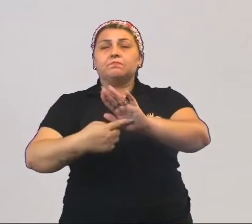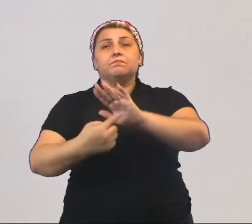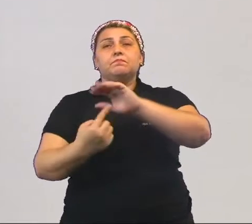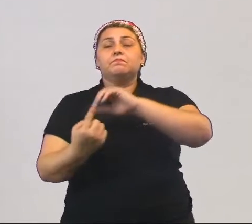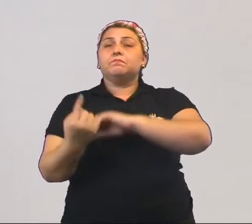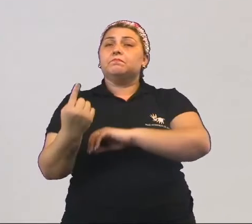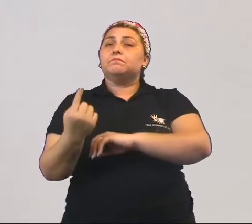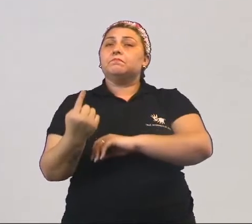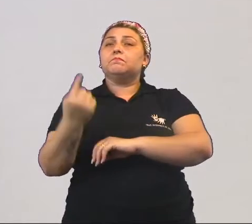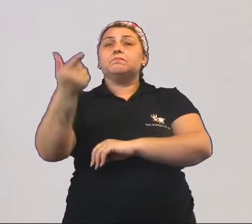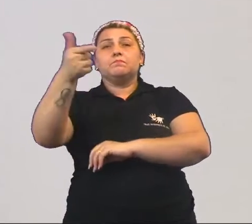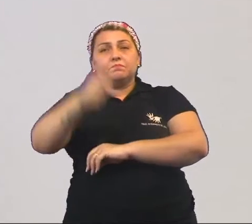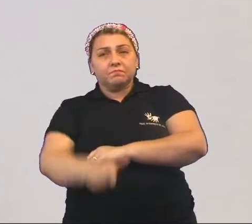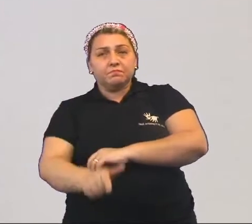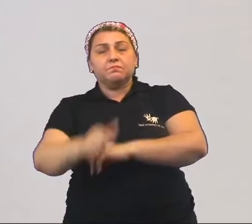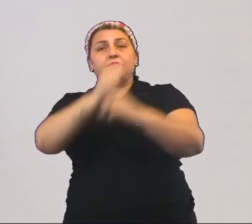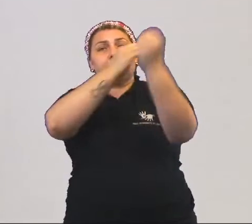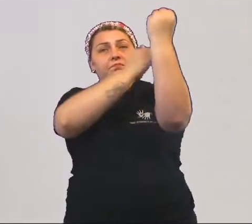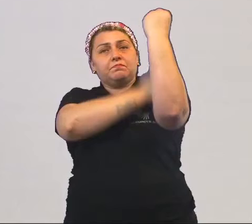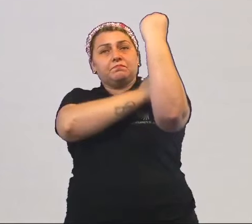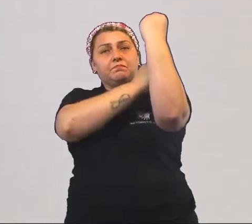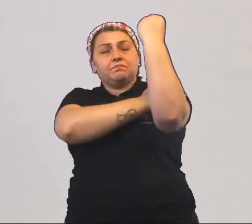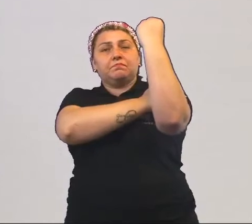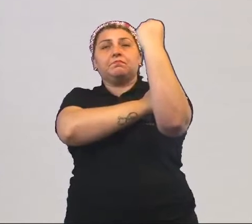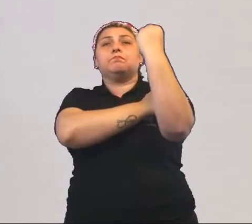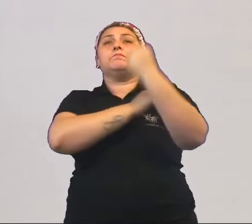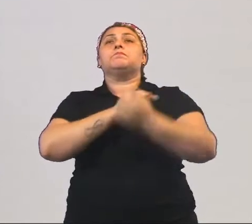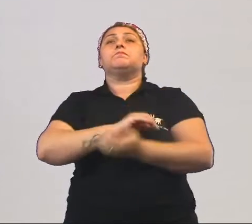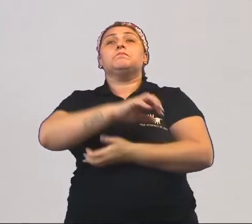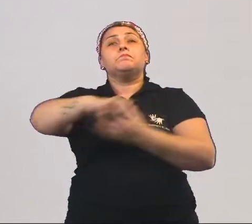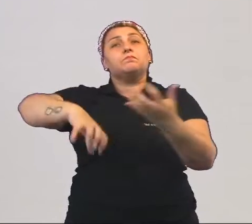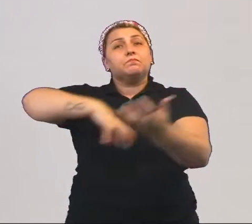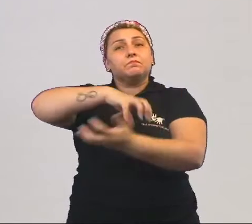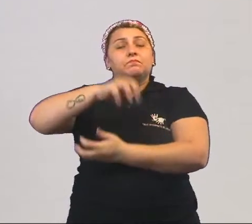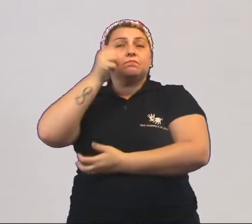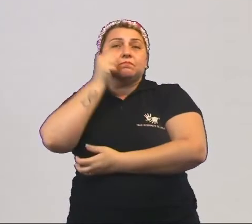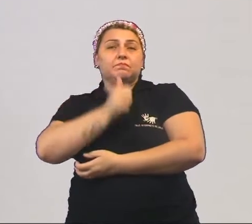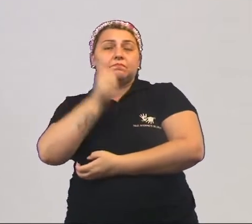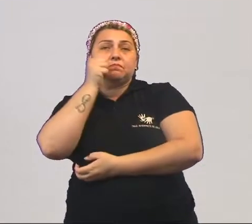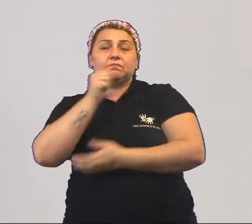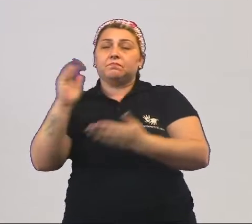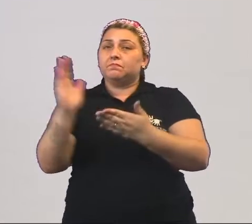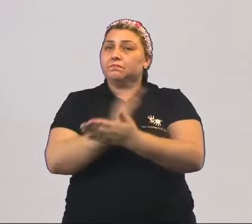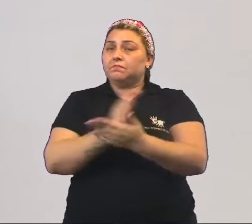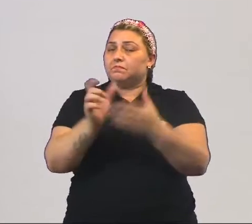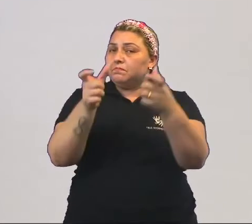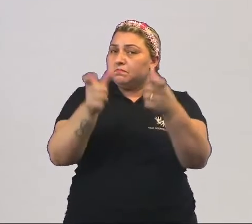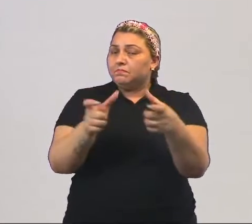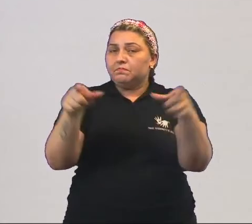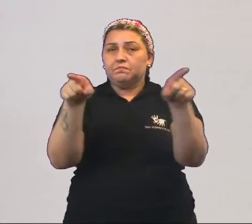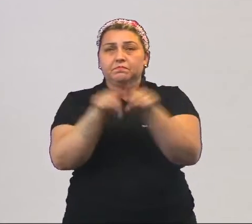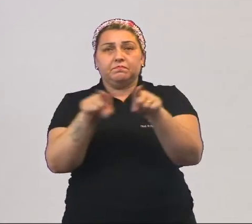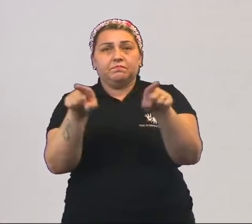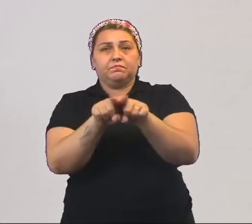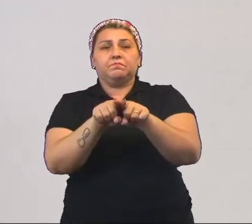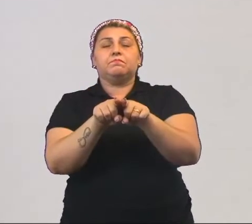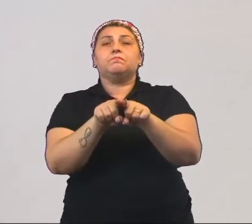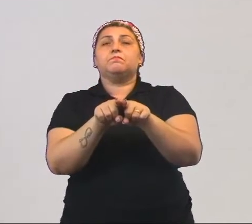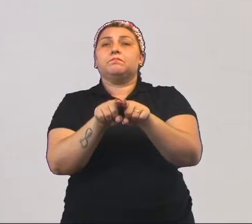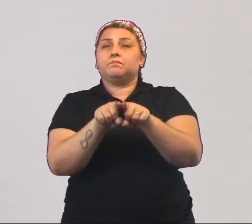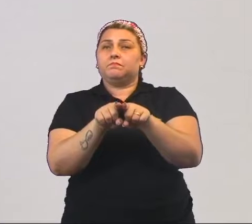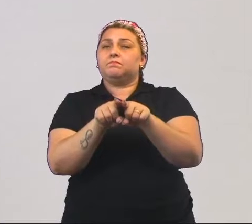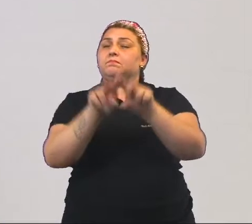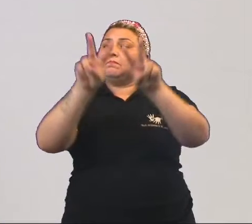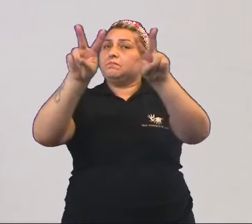mais um a todos vocês, o feminismo, ou movimento de mulheres, como em alguns lugares também se reportam com